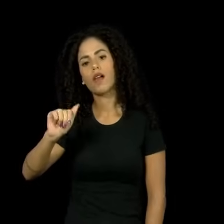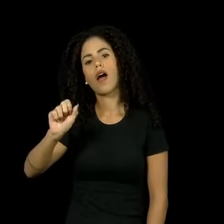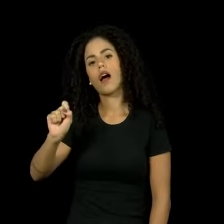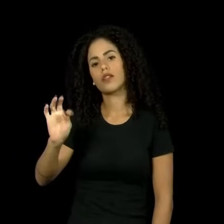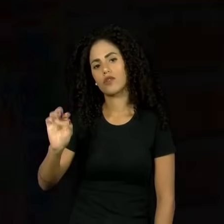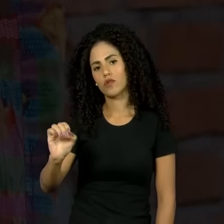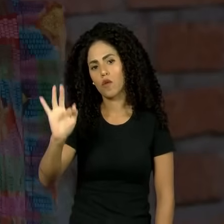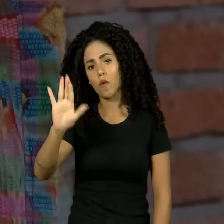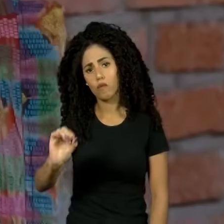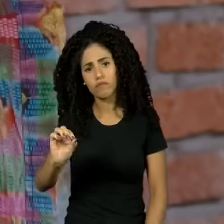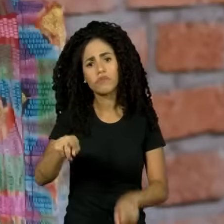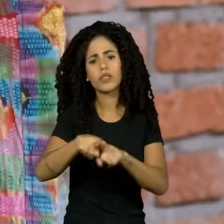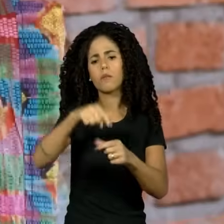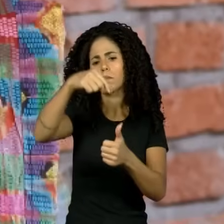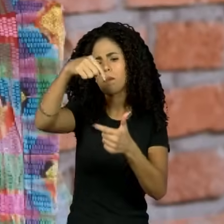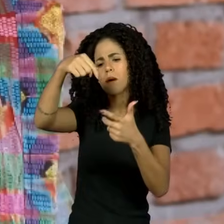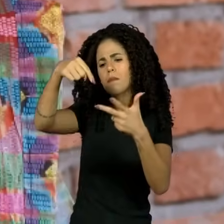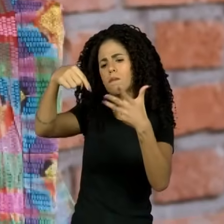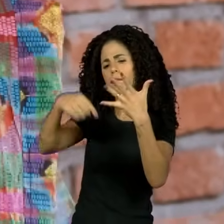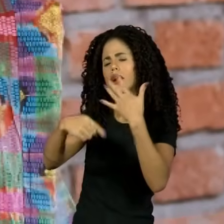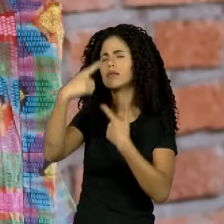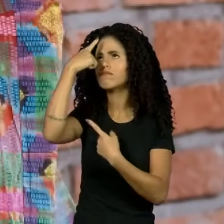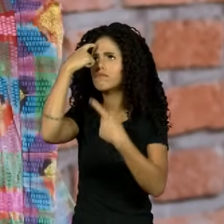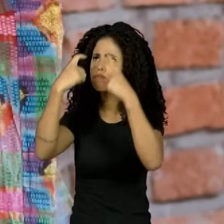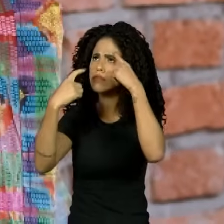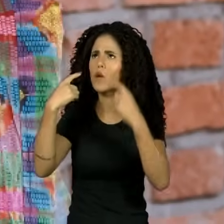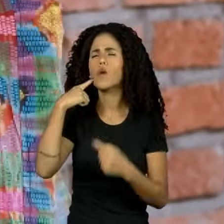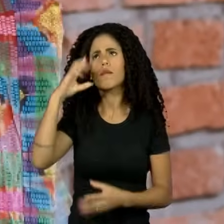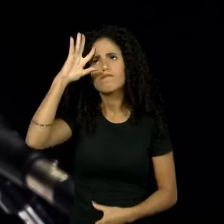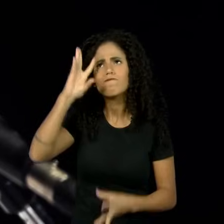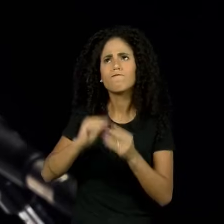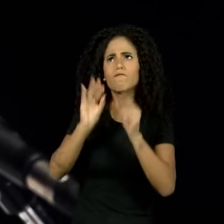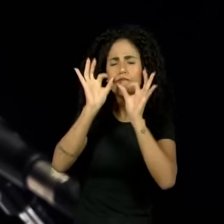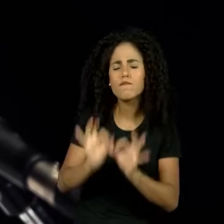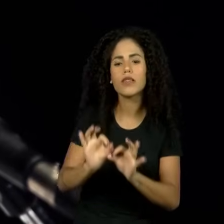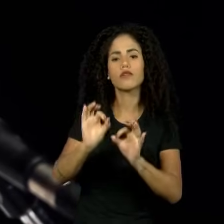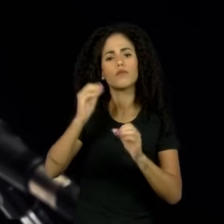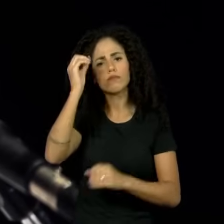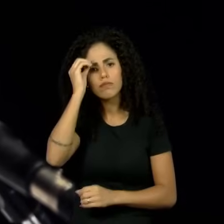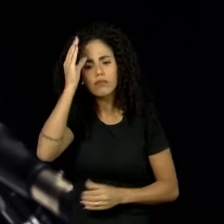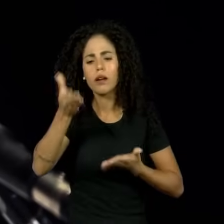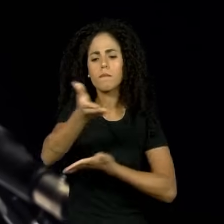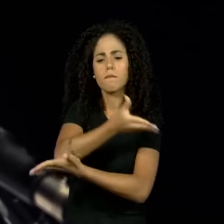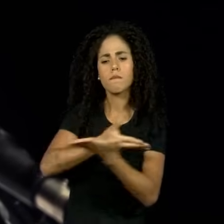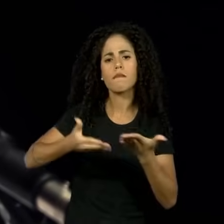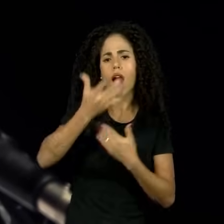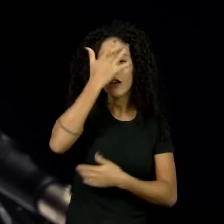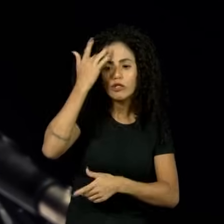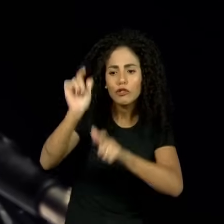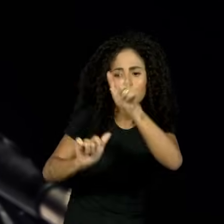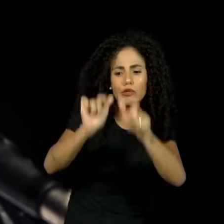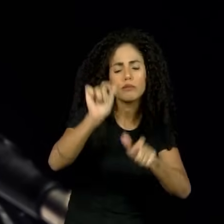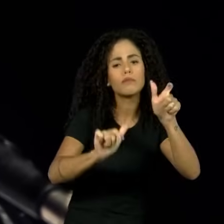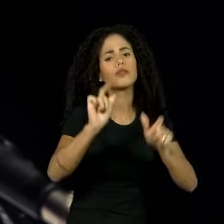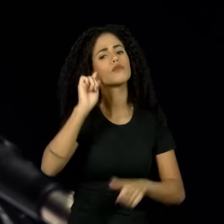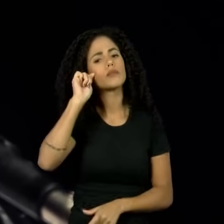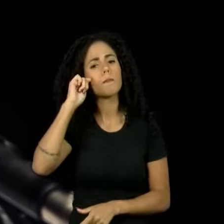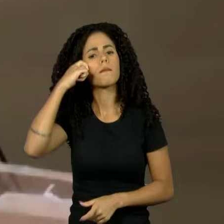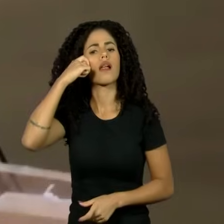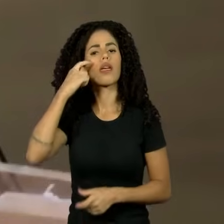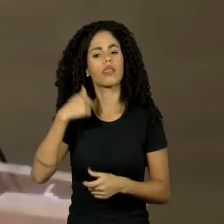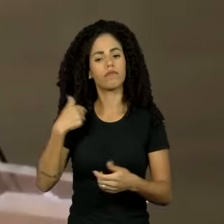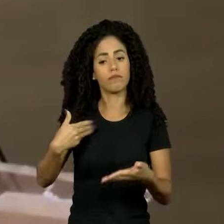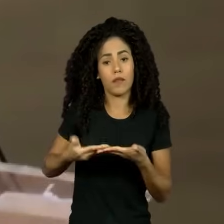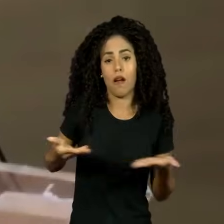Marques. Mas a circulação da ideia do intelectual negro, ela é uma circulação mais